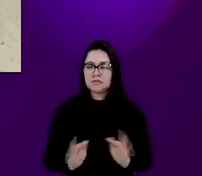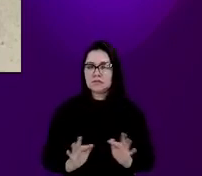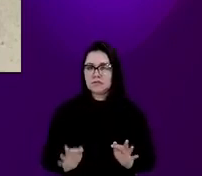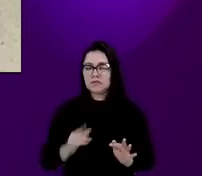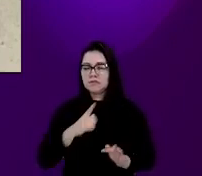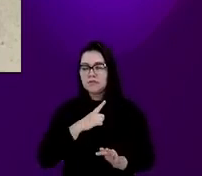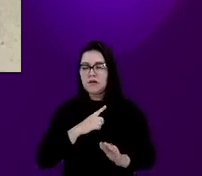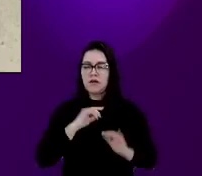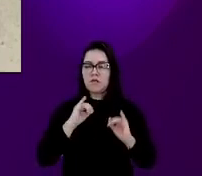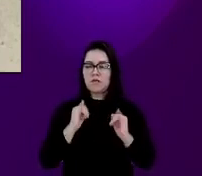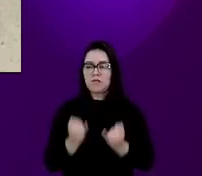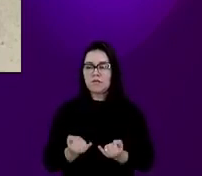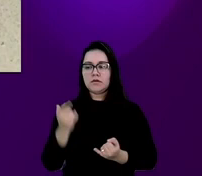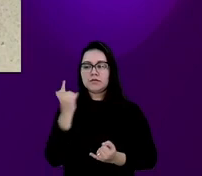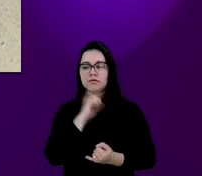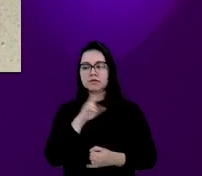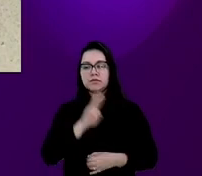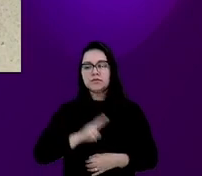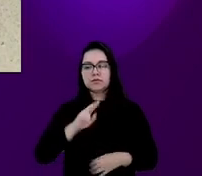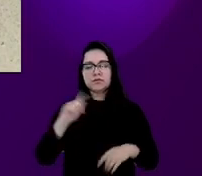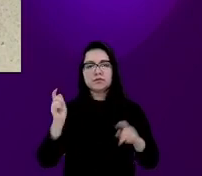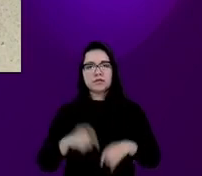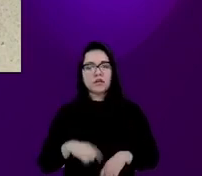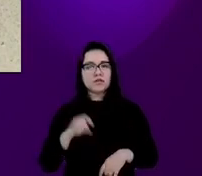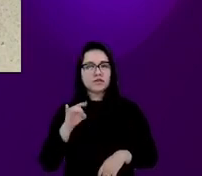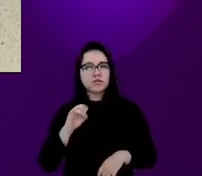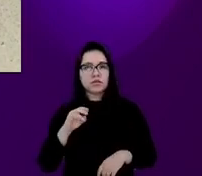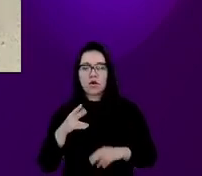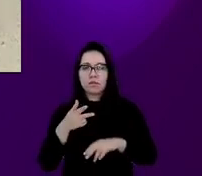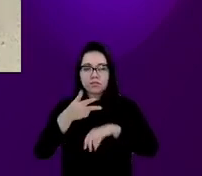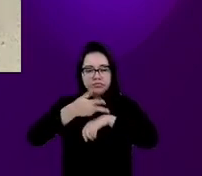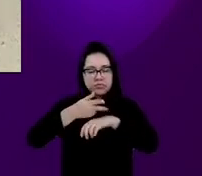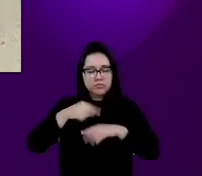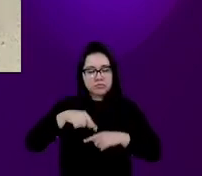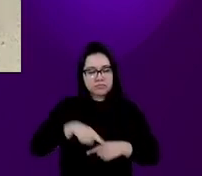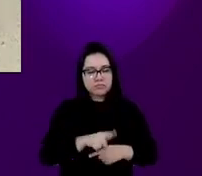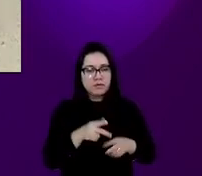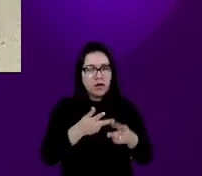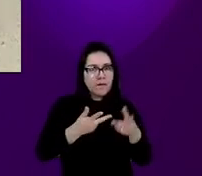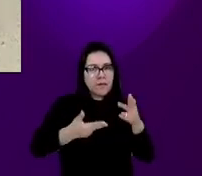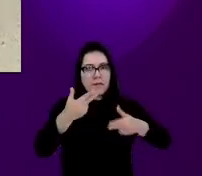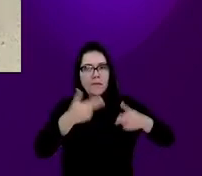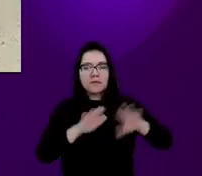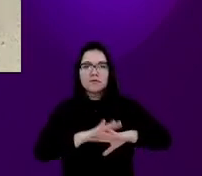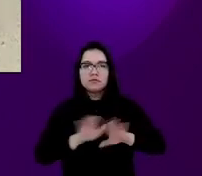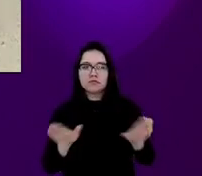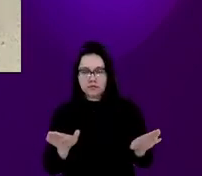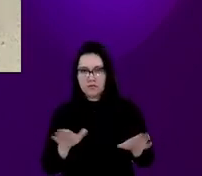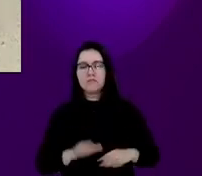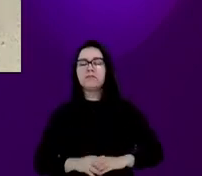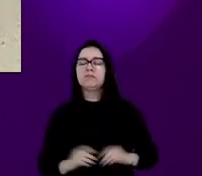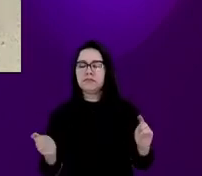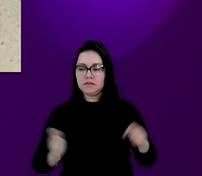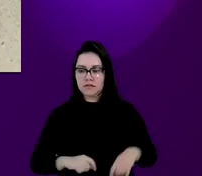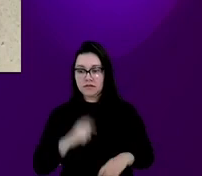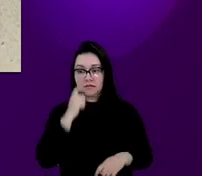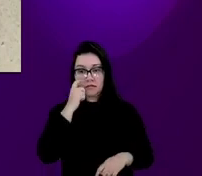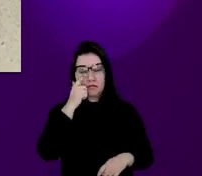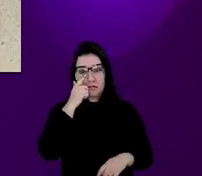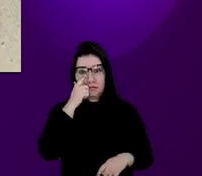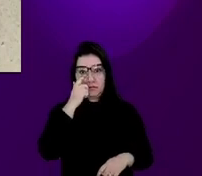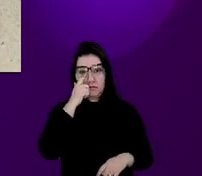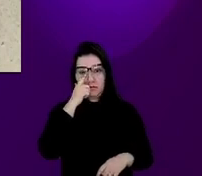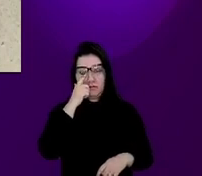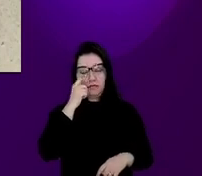magras, a gente tem utilizado apenas a câmara e 2 portais, sem auxiliares nem outra. Então, a gente consegue, com o advento da curva